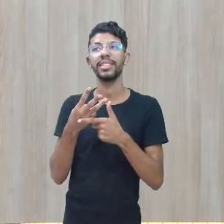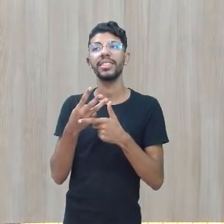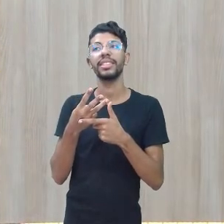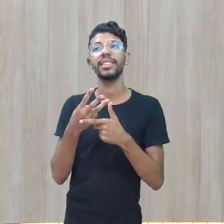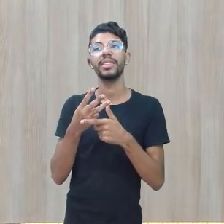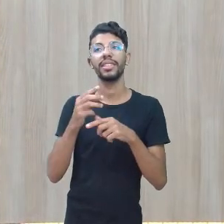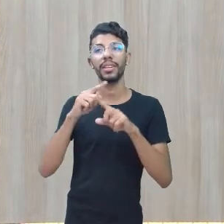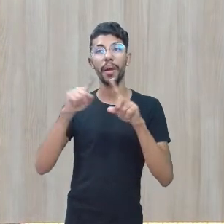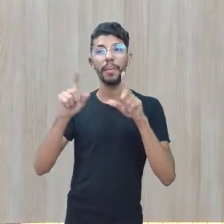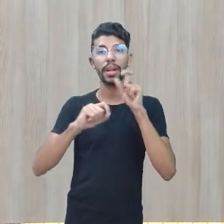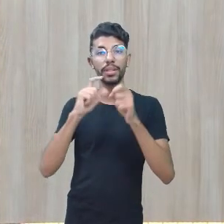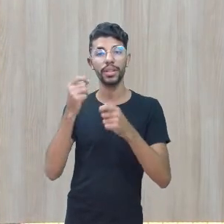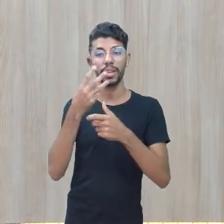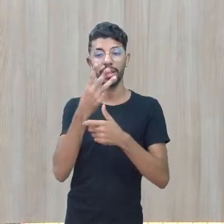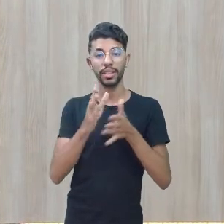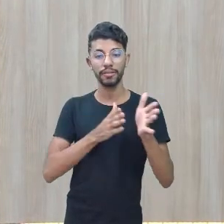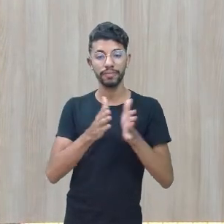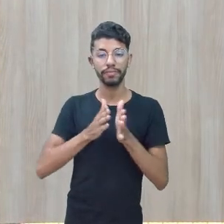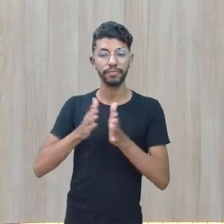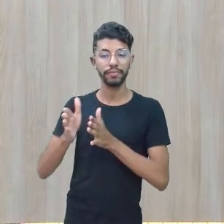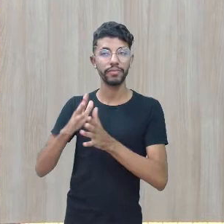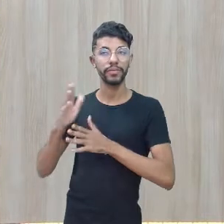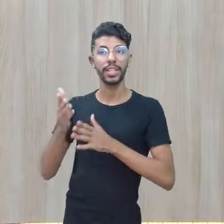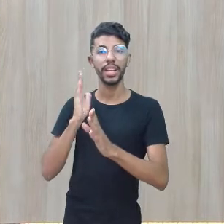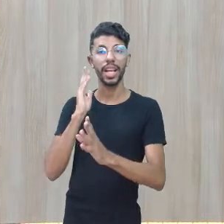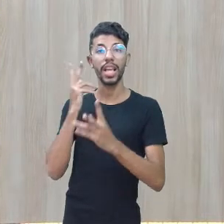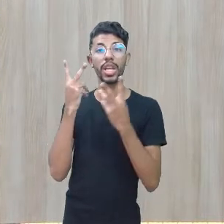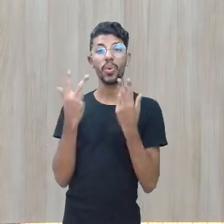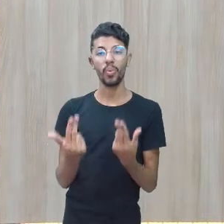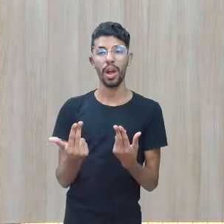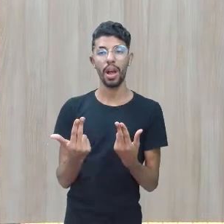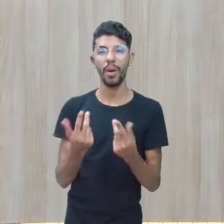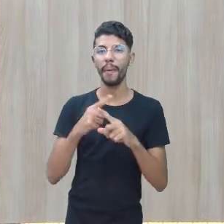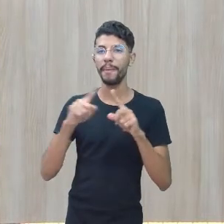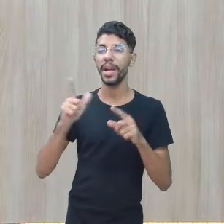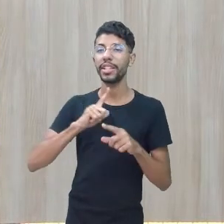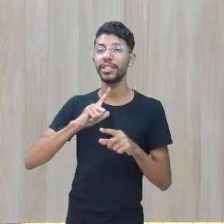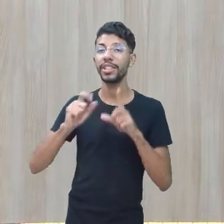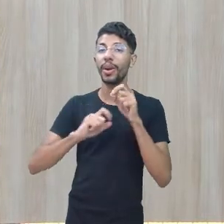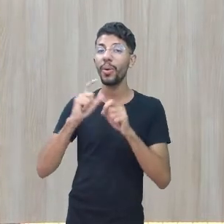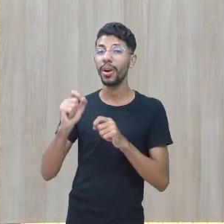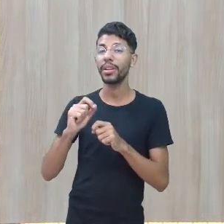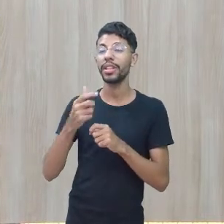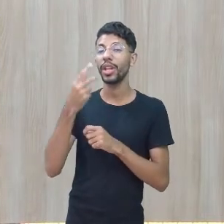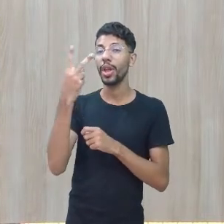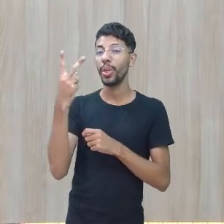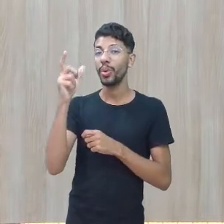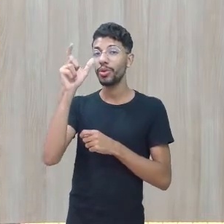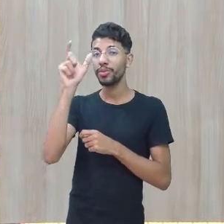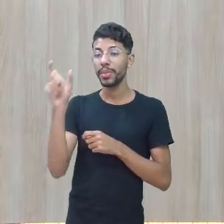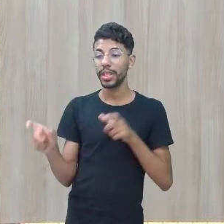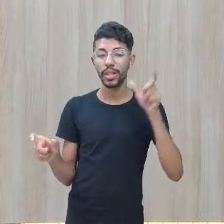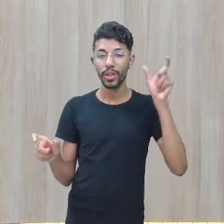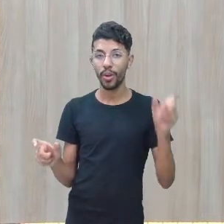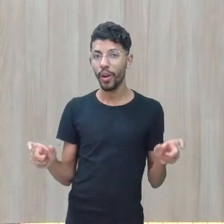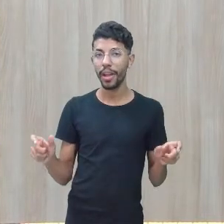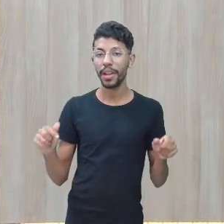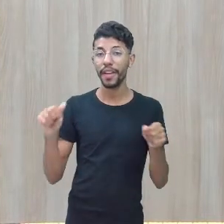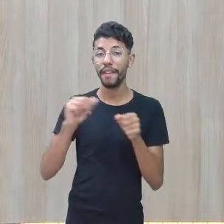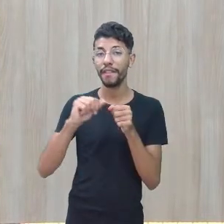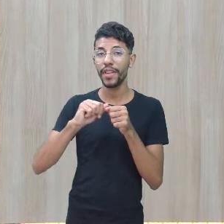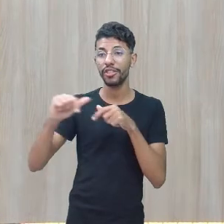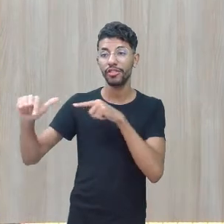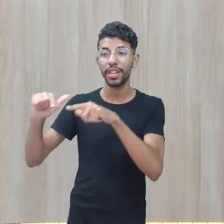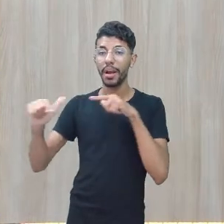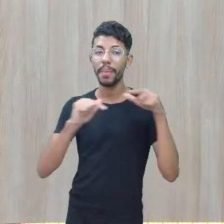foram idênticas. Mas eu tinha 2 pessoas que executaram trabalhos em intensidades